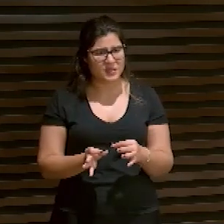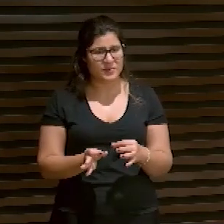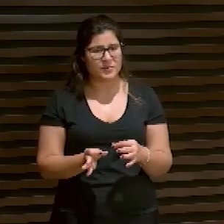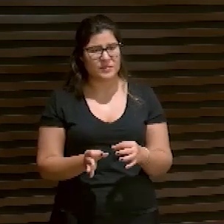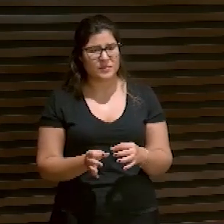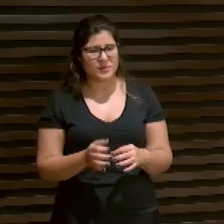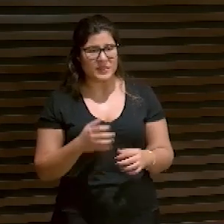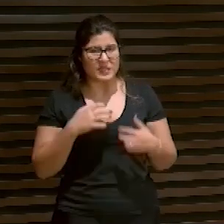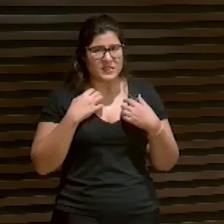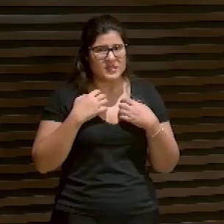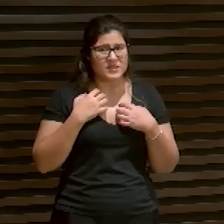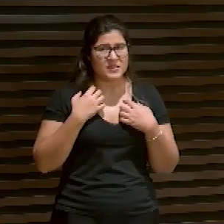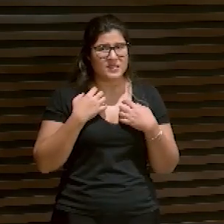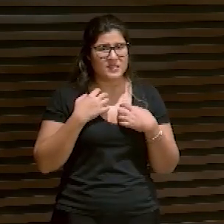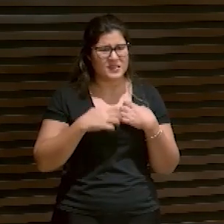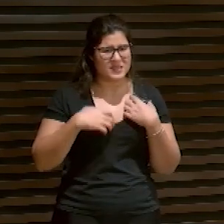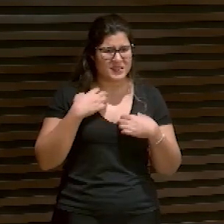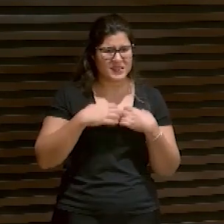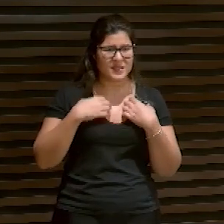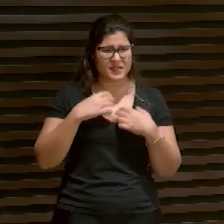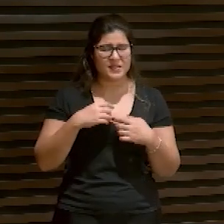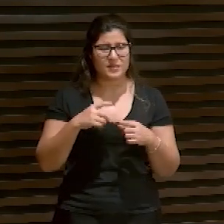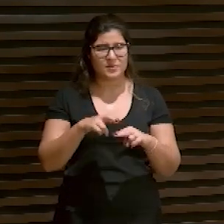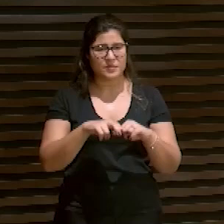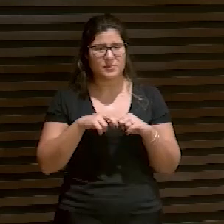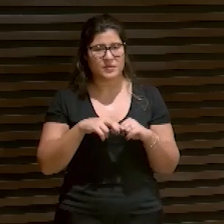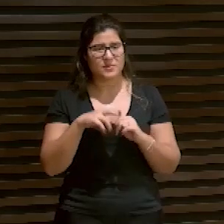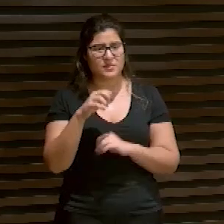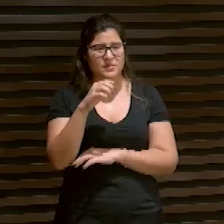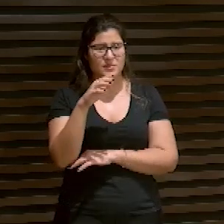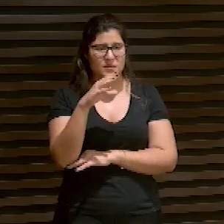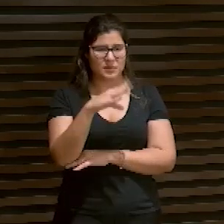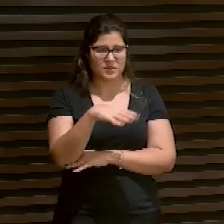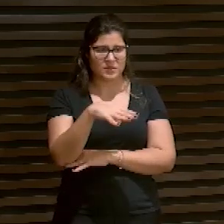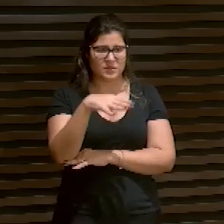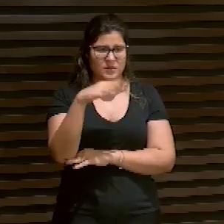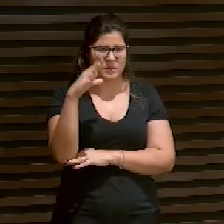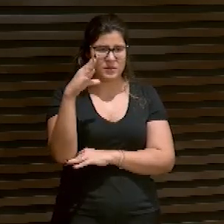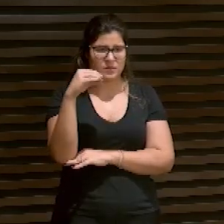é razoável minha ira até a morte. Tornou o Senhor,